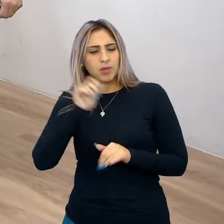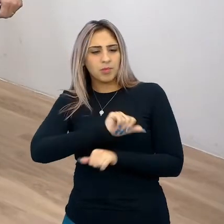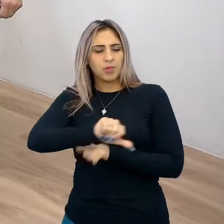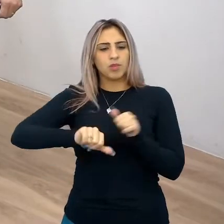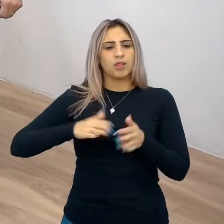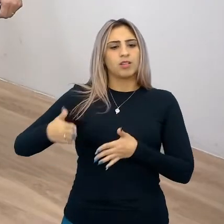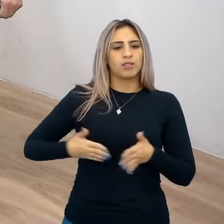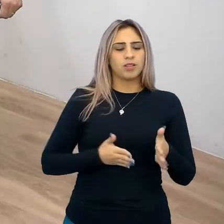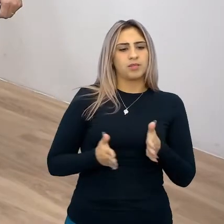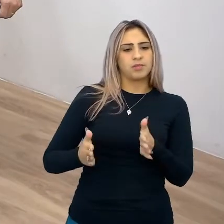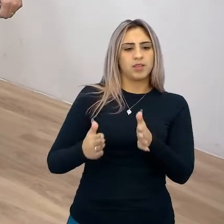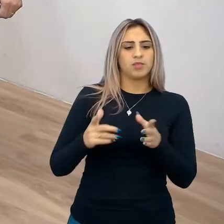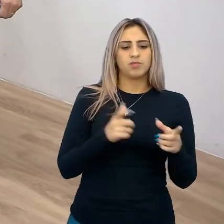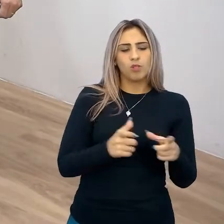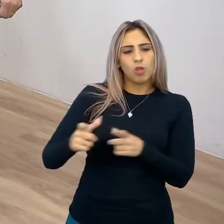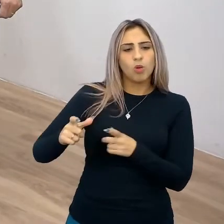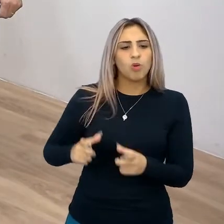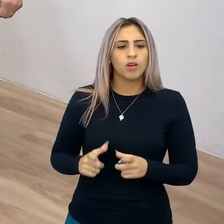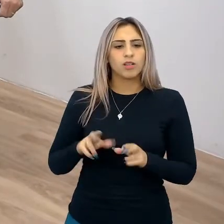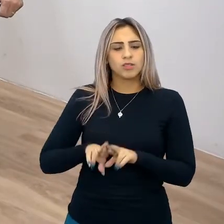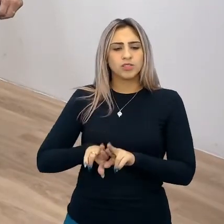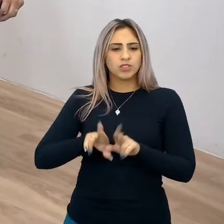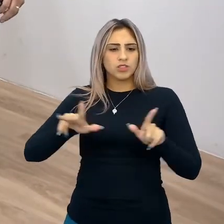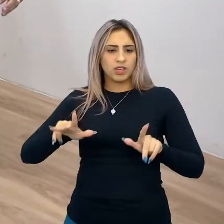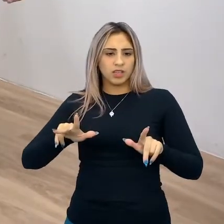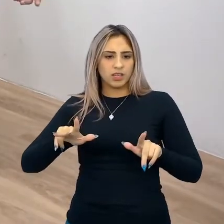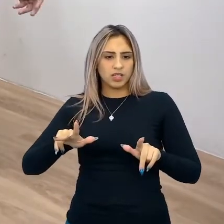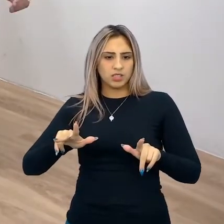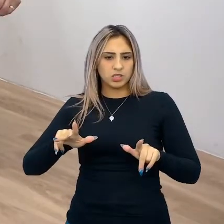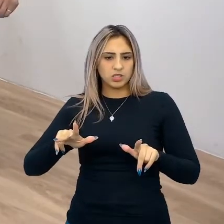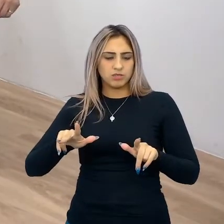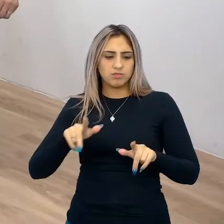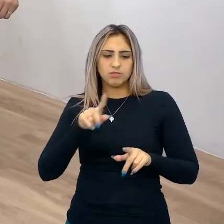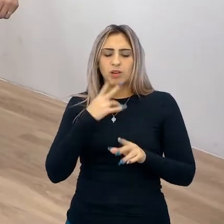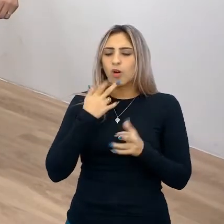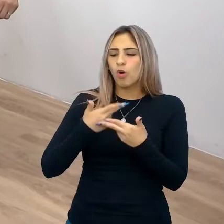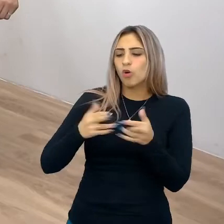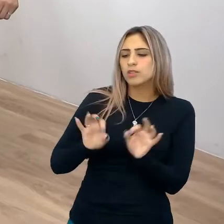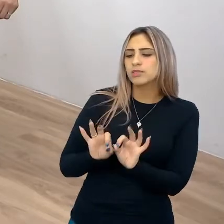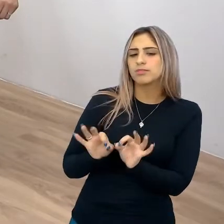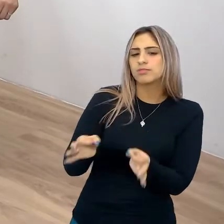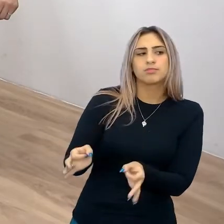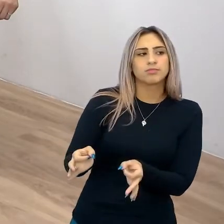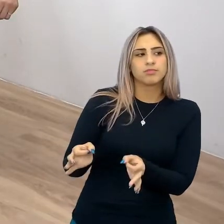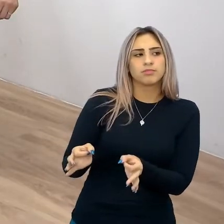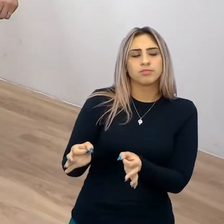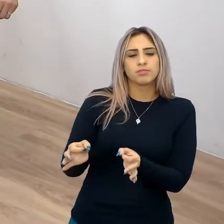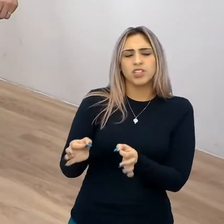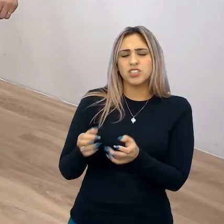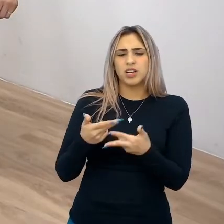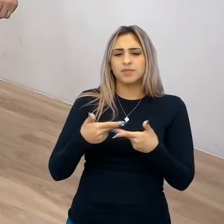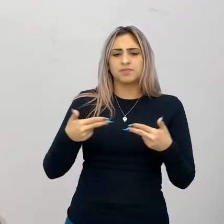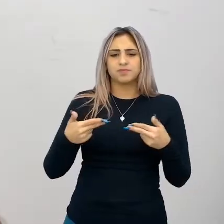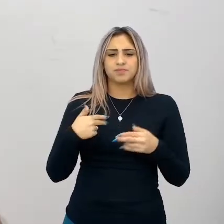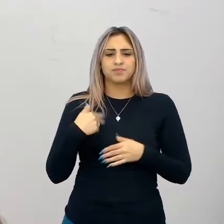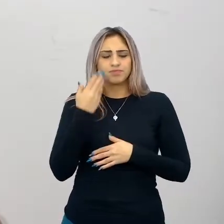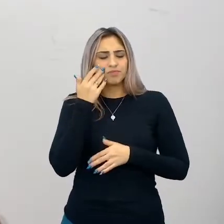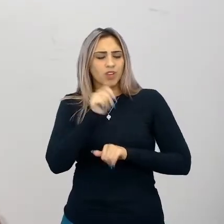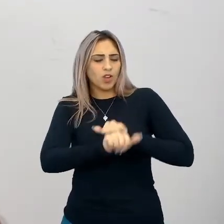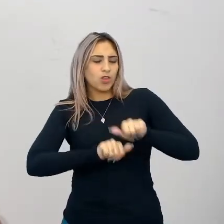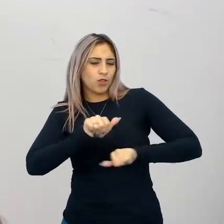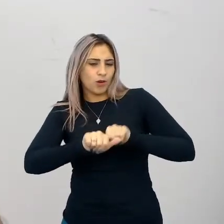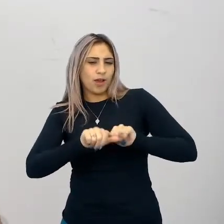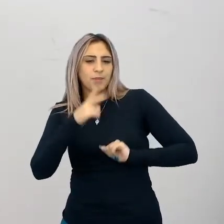caminho, a estrada que você vai seguir, vai em uma rua diferente. Exatamente. Coisa simples. Lavar roupa com o mesmo sabão. Você pode trocar de